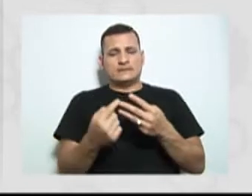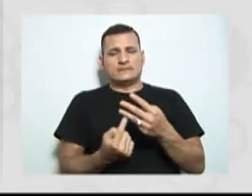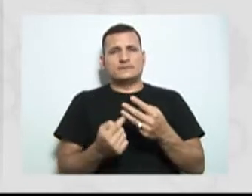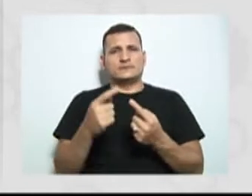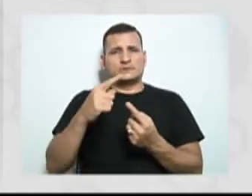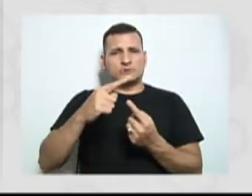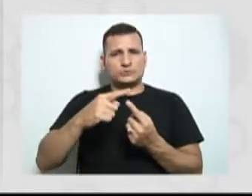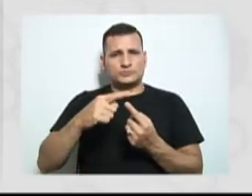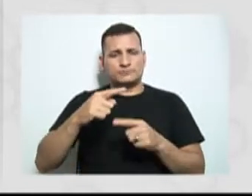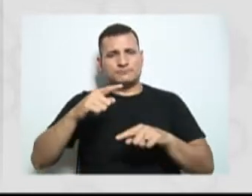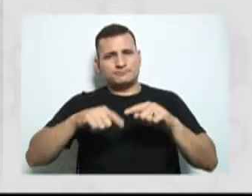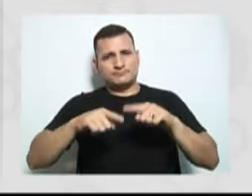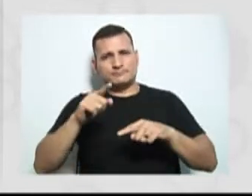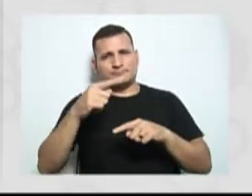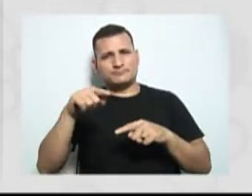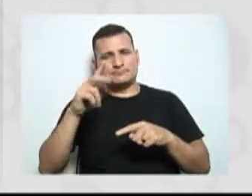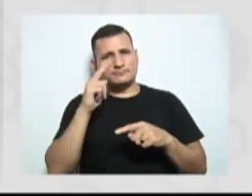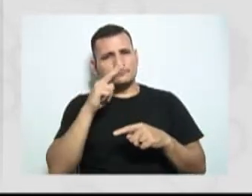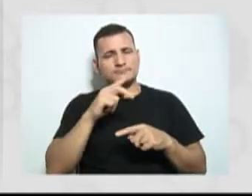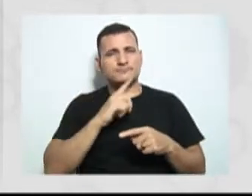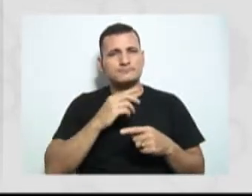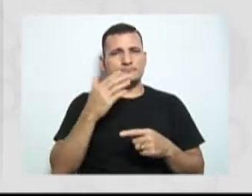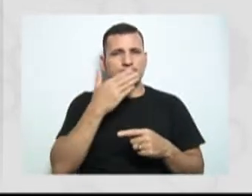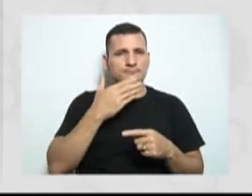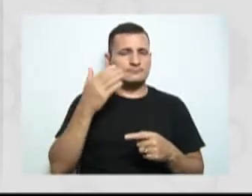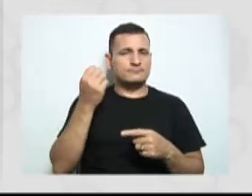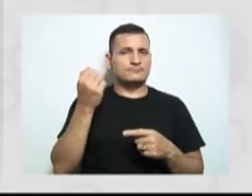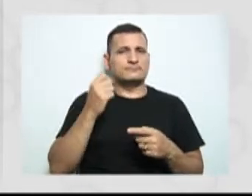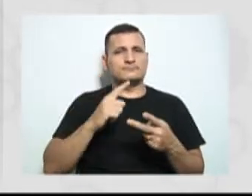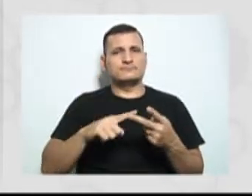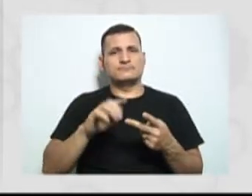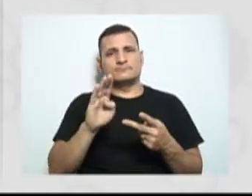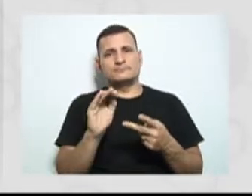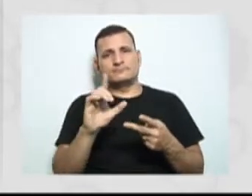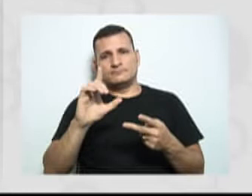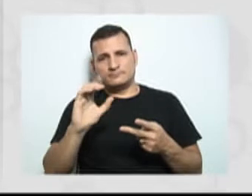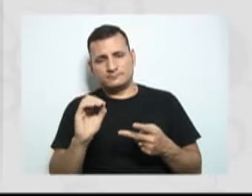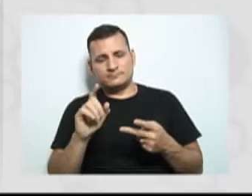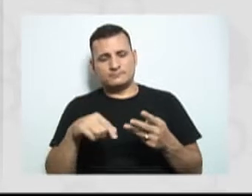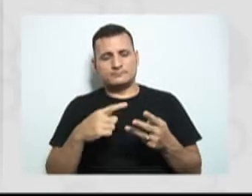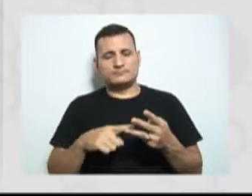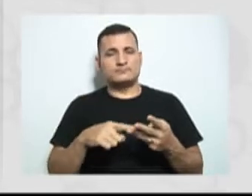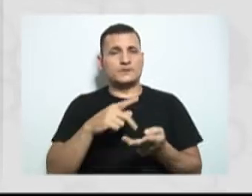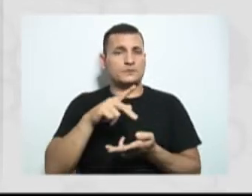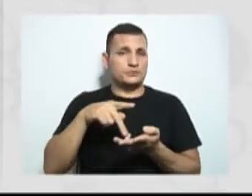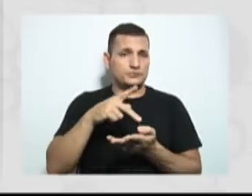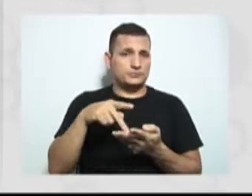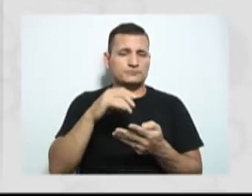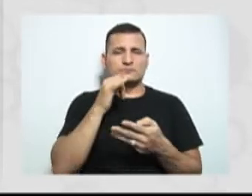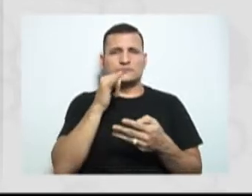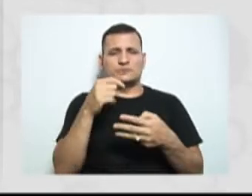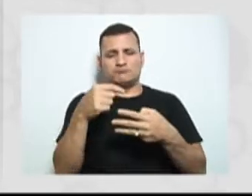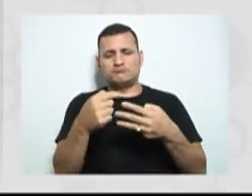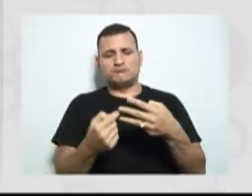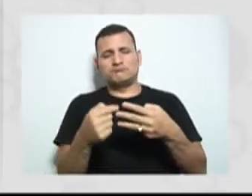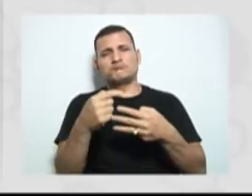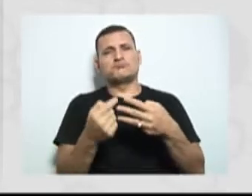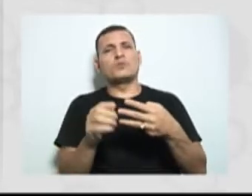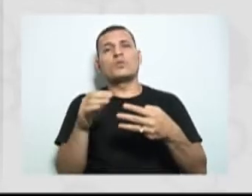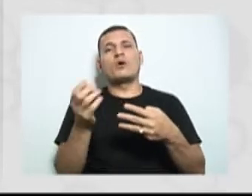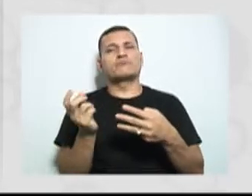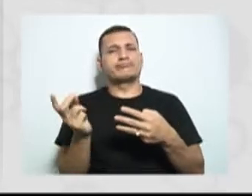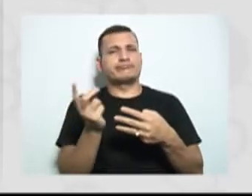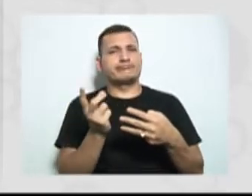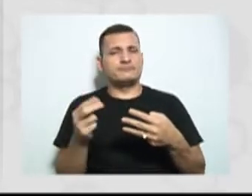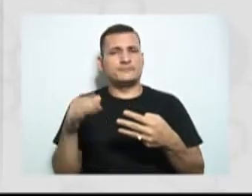nós tivemos os produtos doce de leite, nós tivemos bolo de coco e o pudim. Vamos dizer que um desses 3 estejam mais rentáveis. Vamos